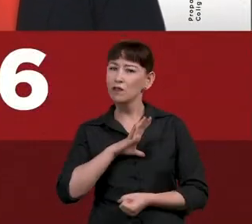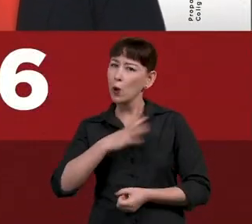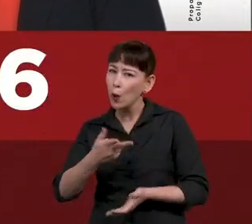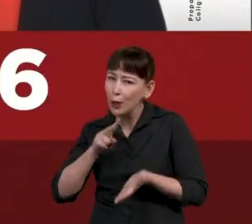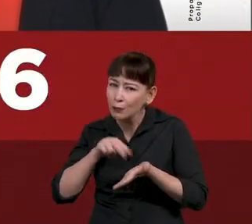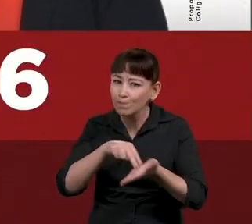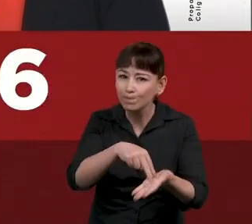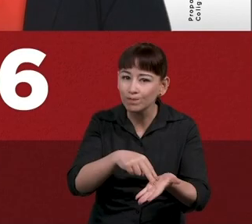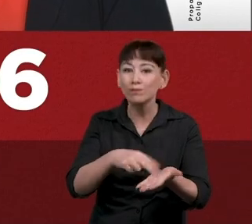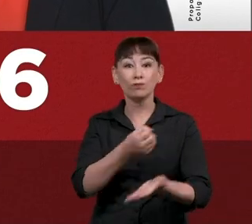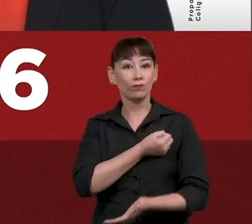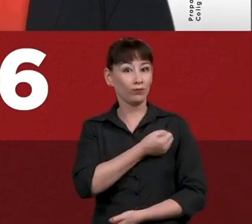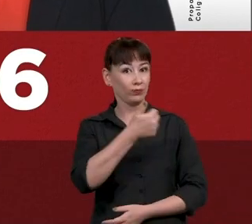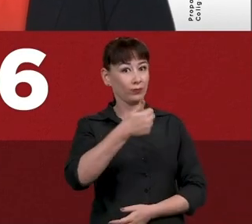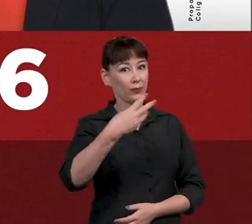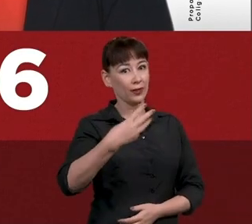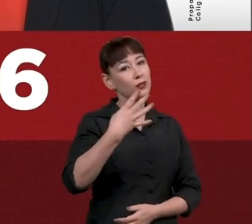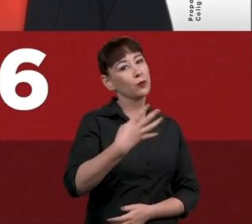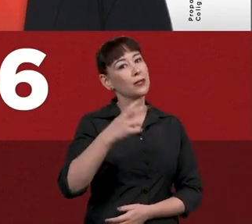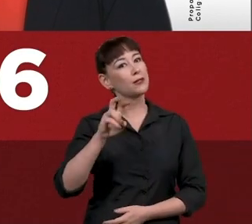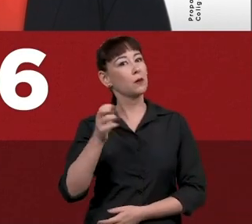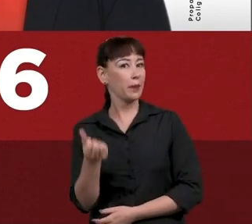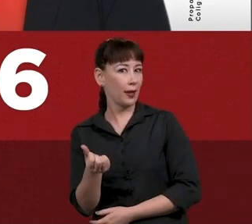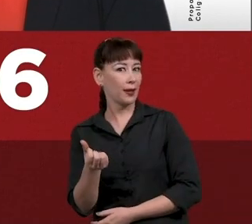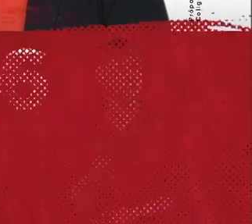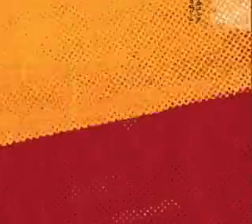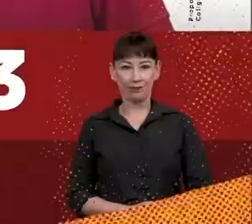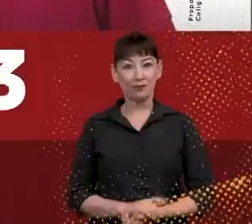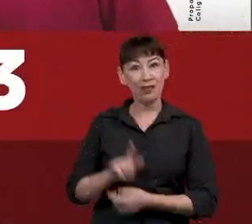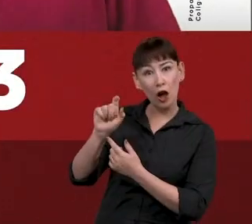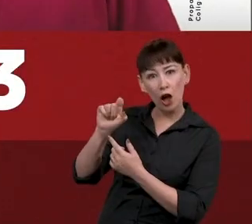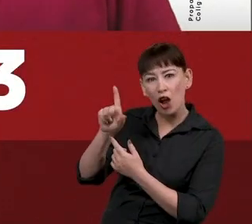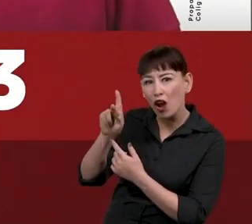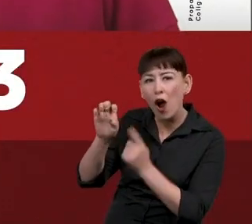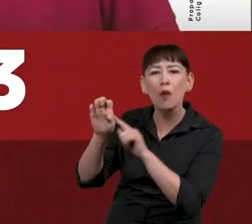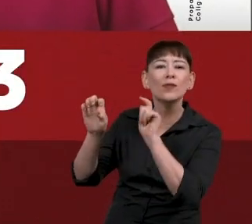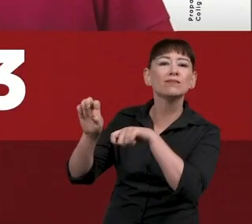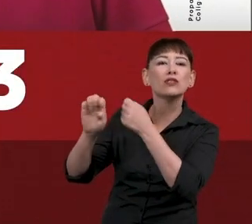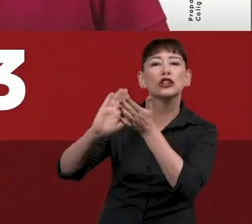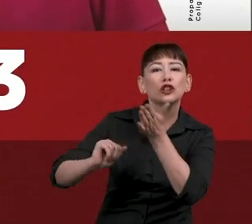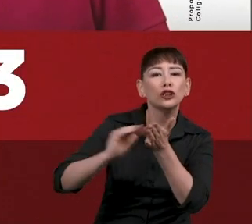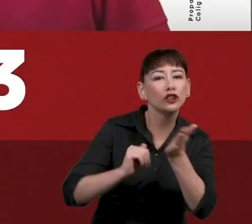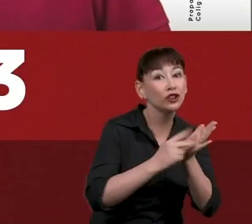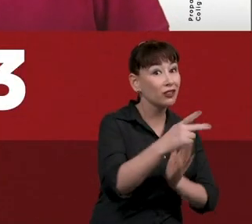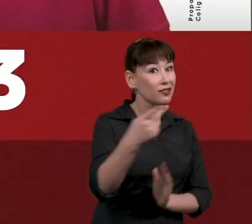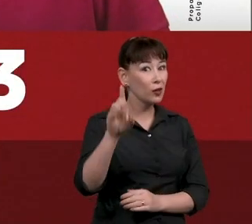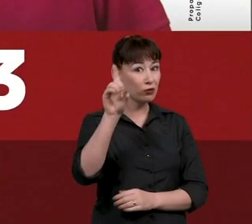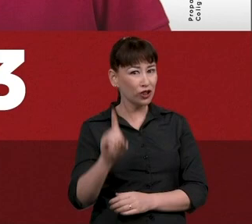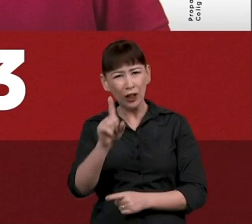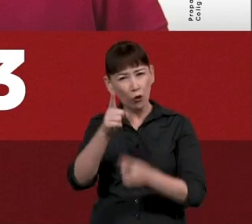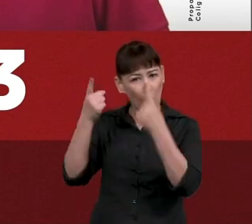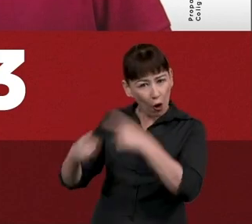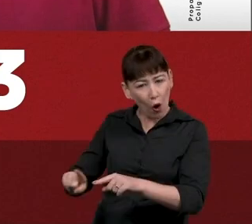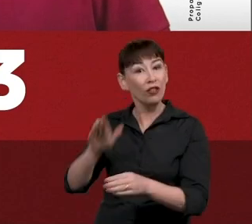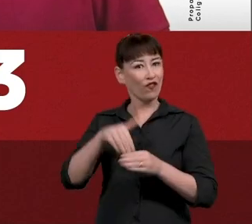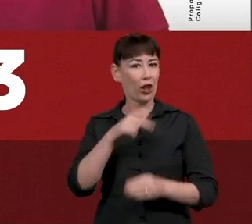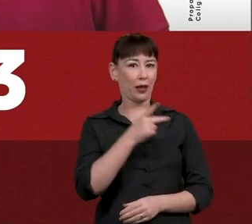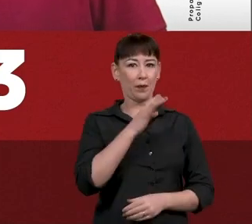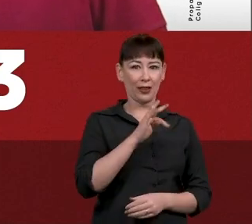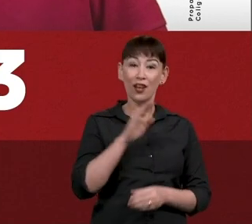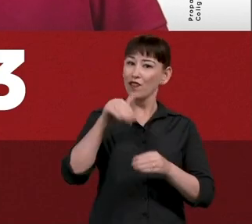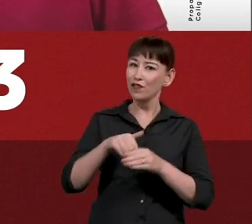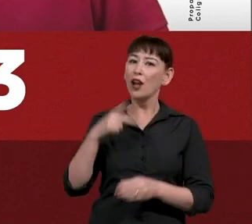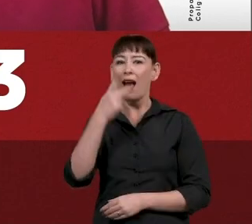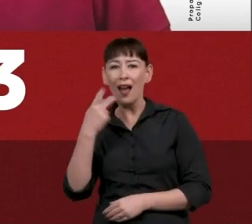coragem e resistência na luta. Leninha 13456. O golpe foi para retirar direitos de você, trabalhador. Contra tudo isso, vote